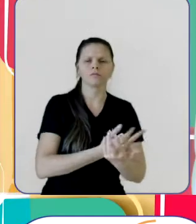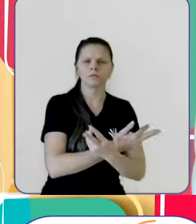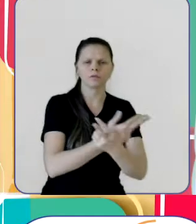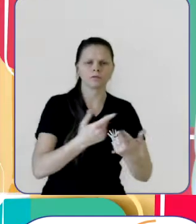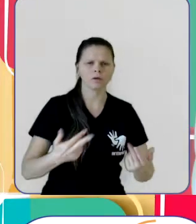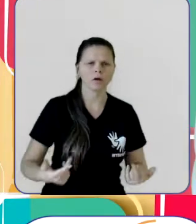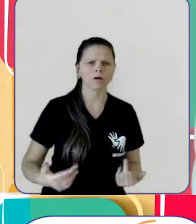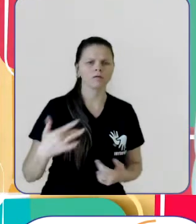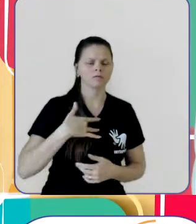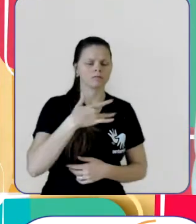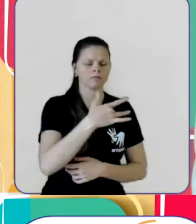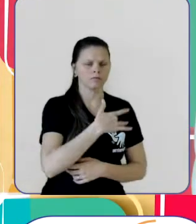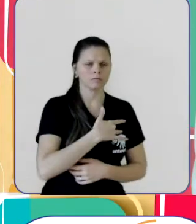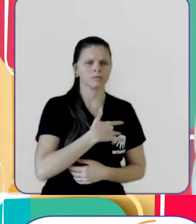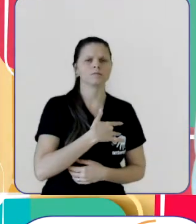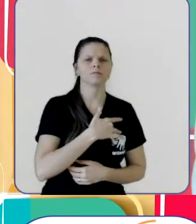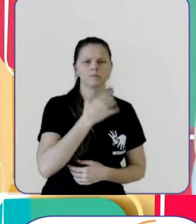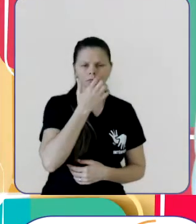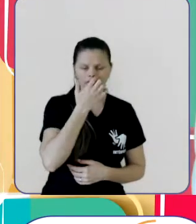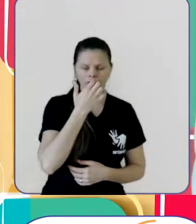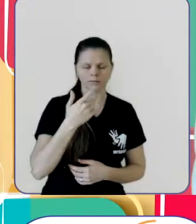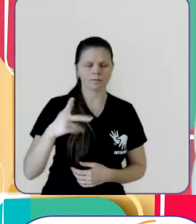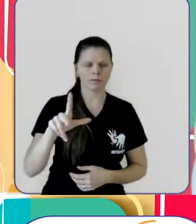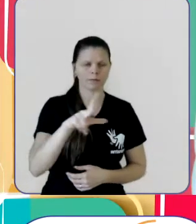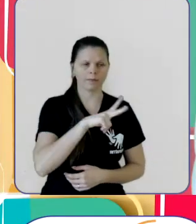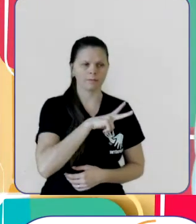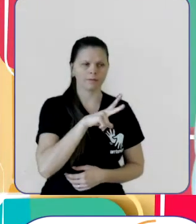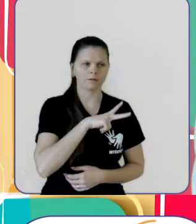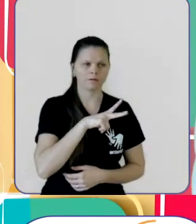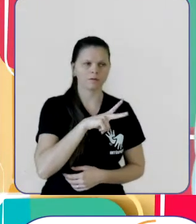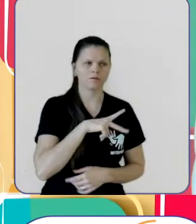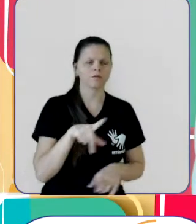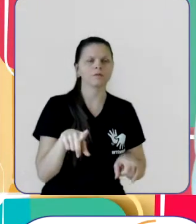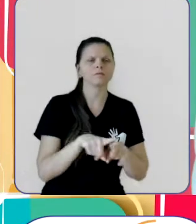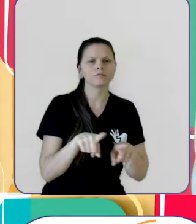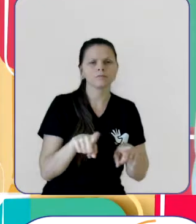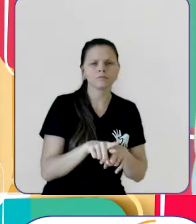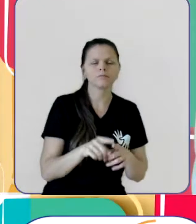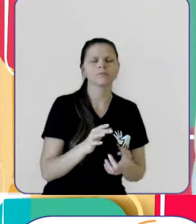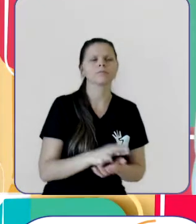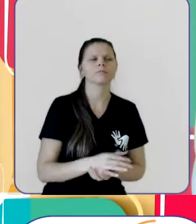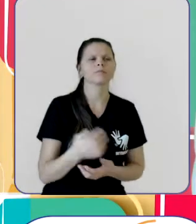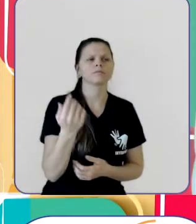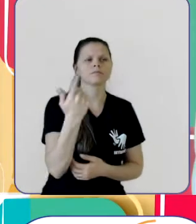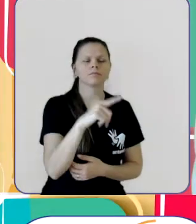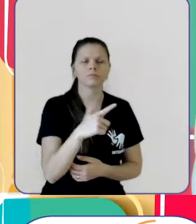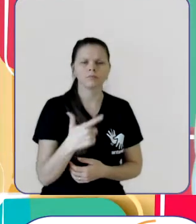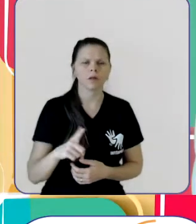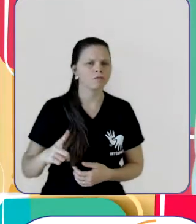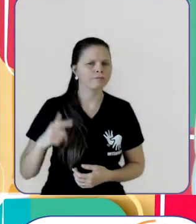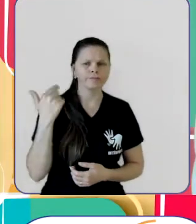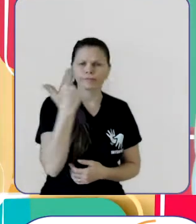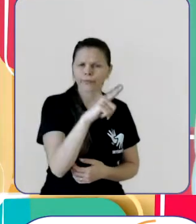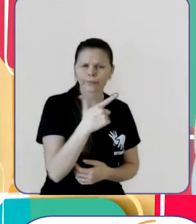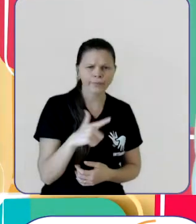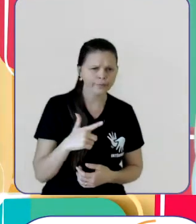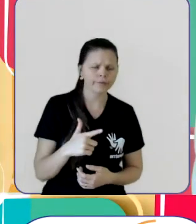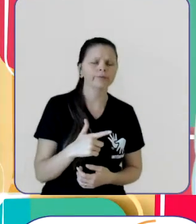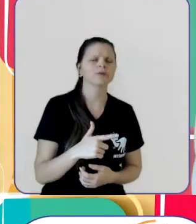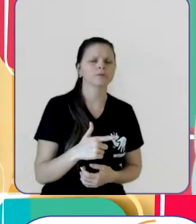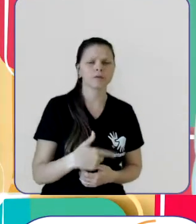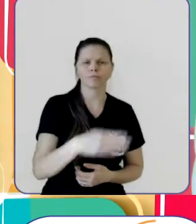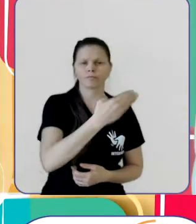rede complementar, ou seja, na iniciativa privada. Então, aqueles recursos que não acontecem no sistema